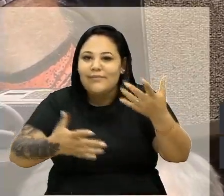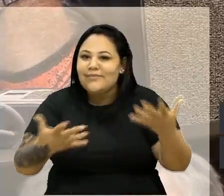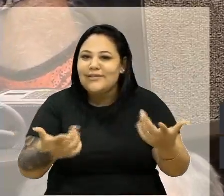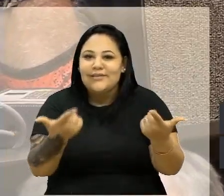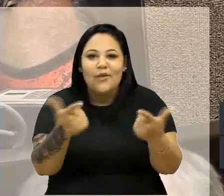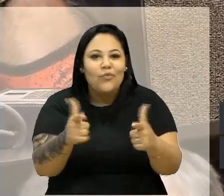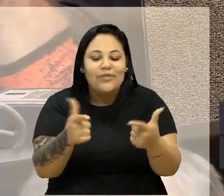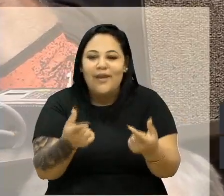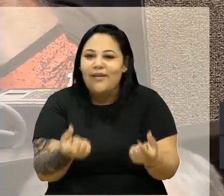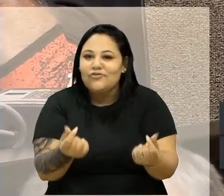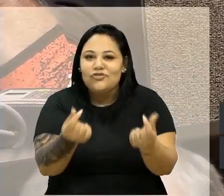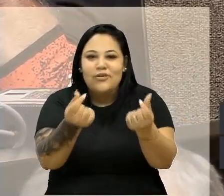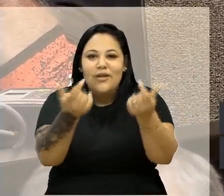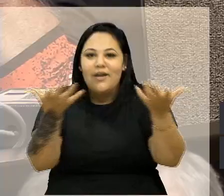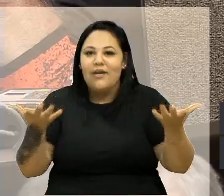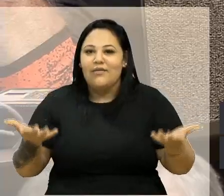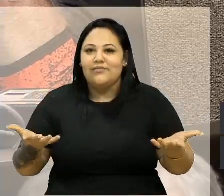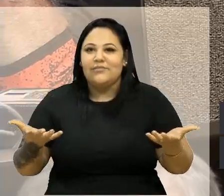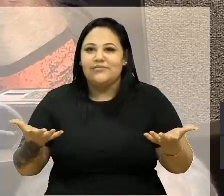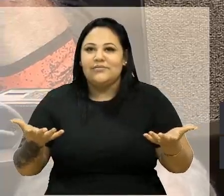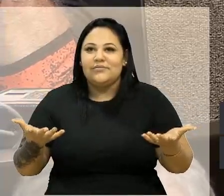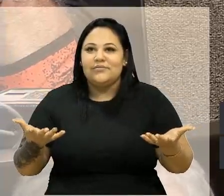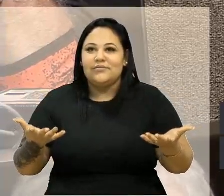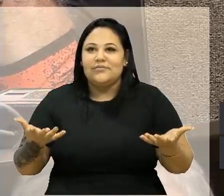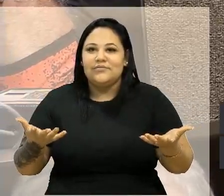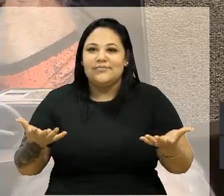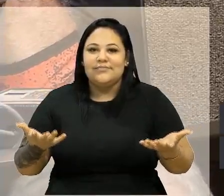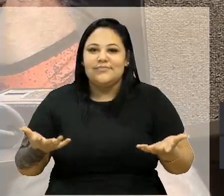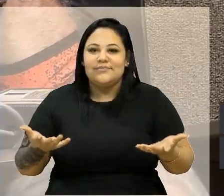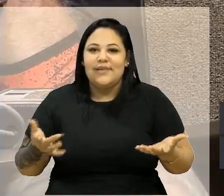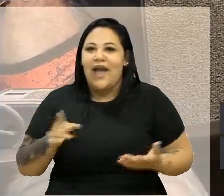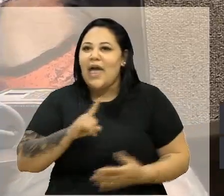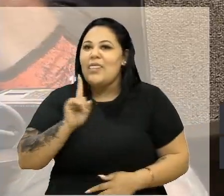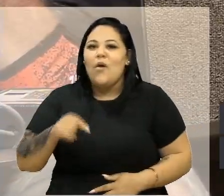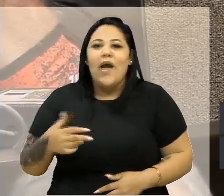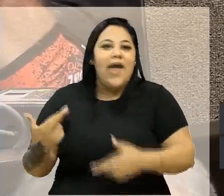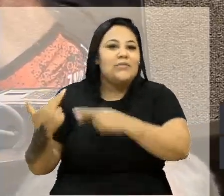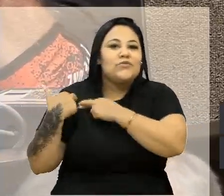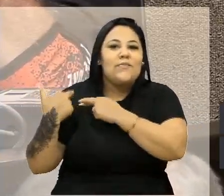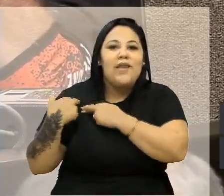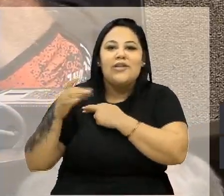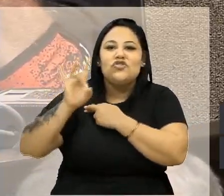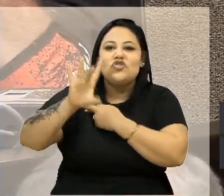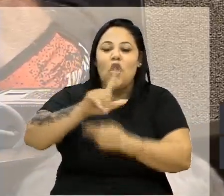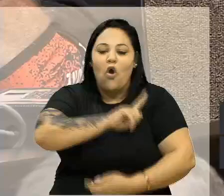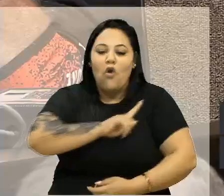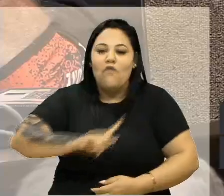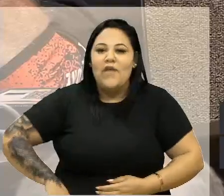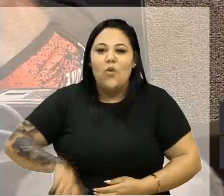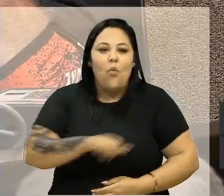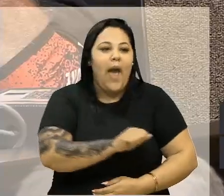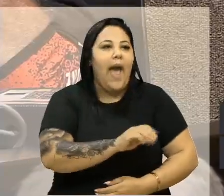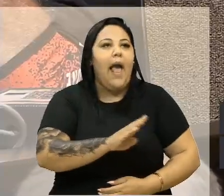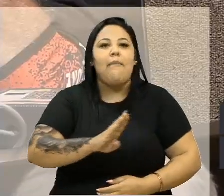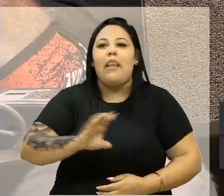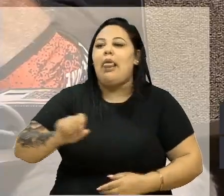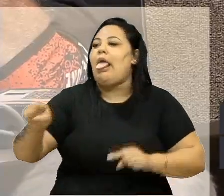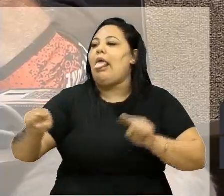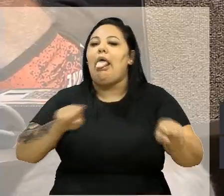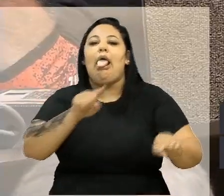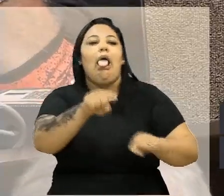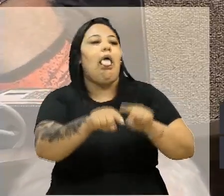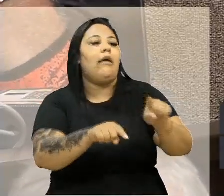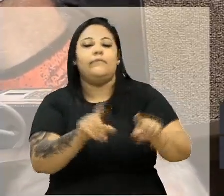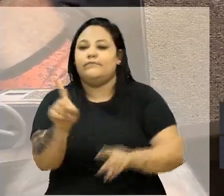dinheiro. E aí não é responsabilização apenas do governo A ou B ou C. Prefeito